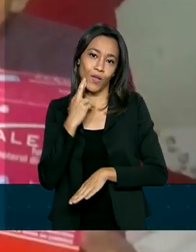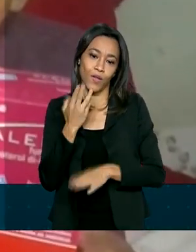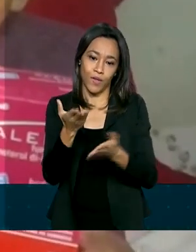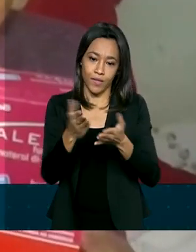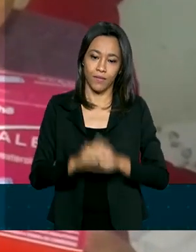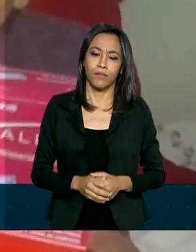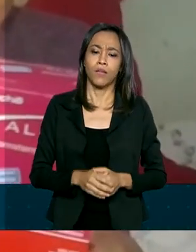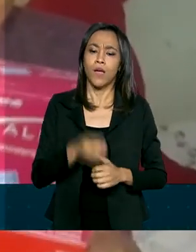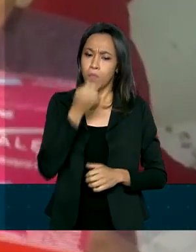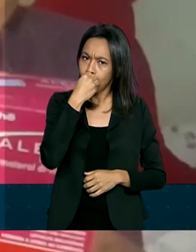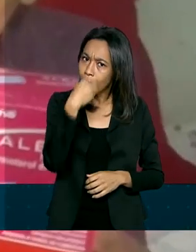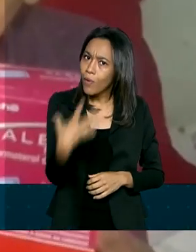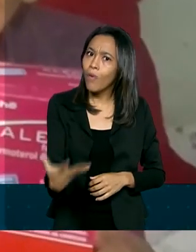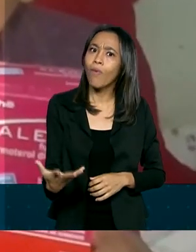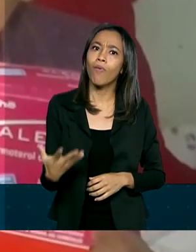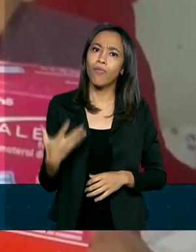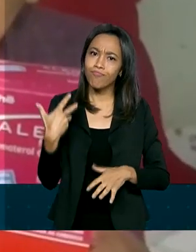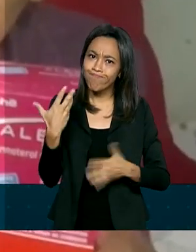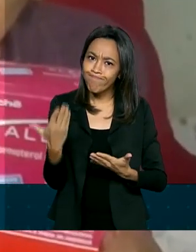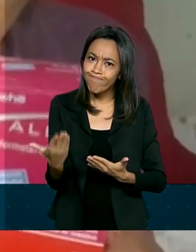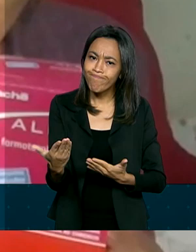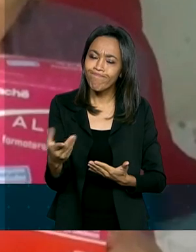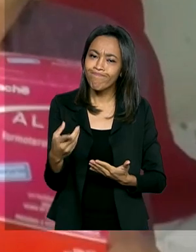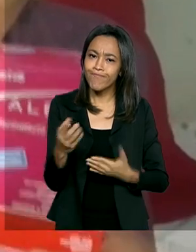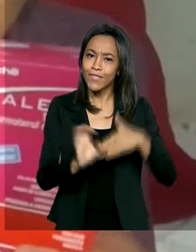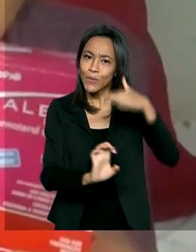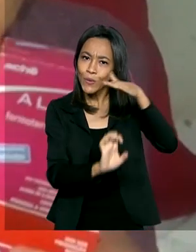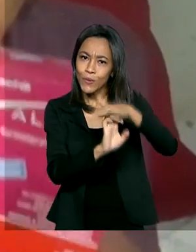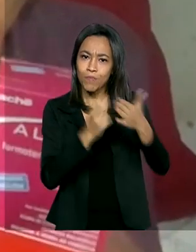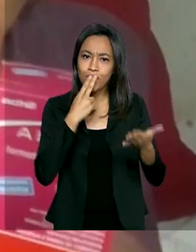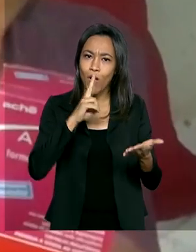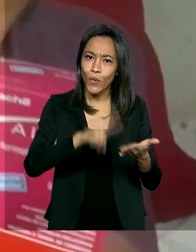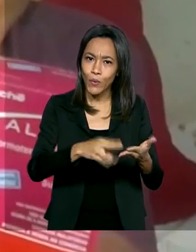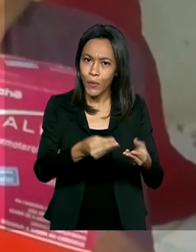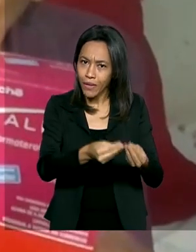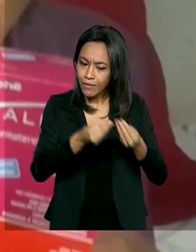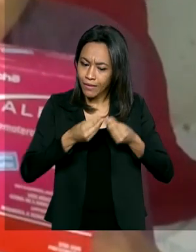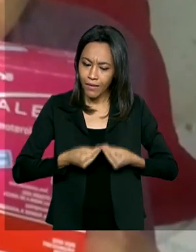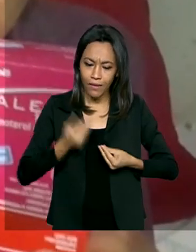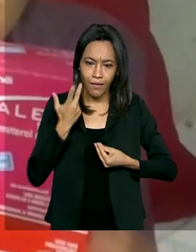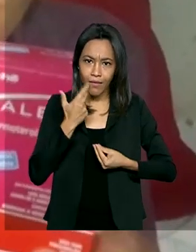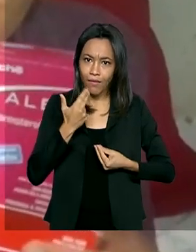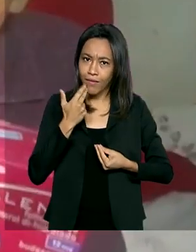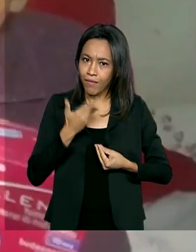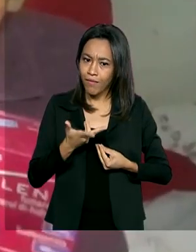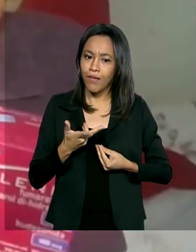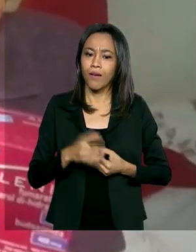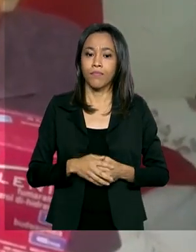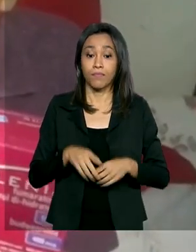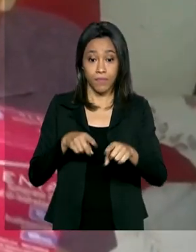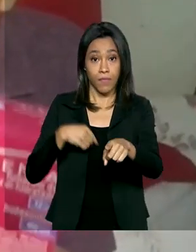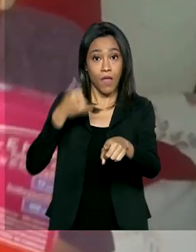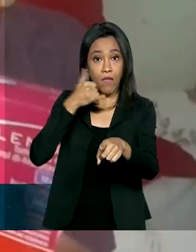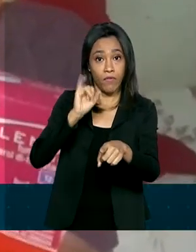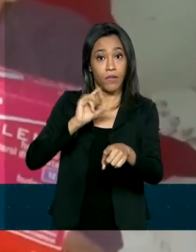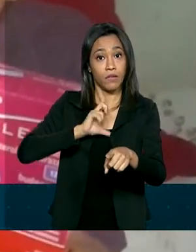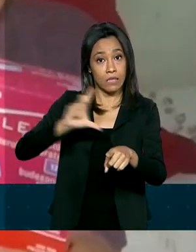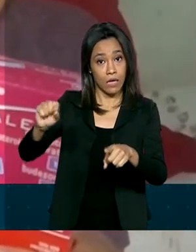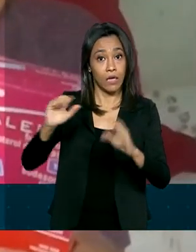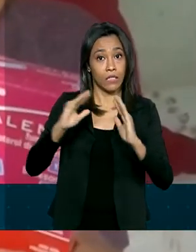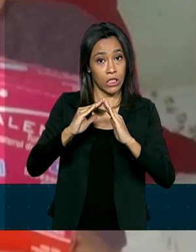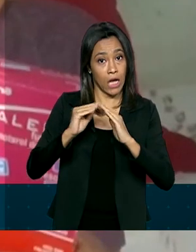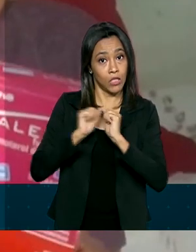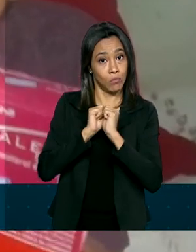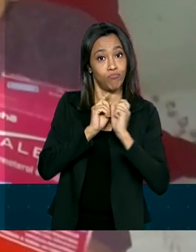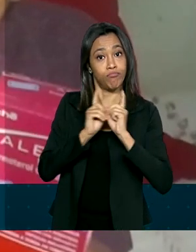é muito bom. Os correios fazem a entrega normal para a gente. Evita também a gente estar saindo de casa